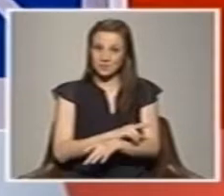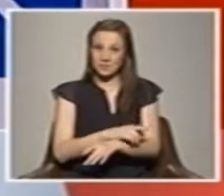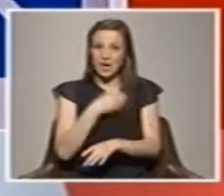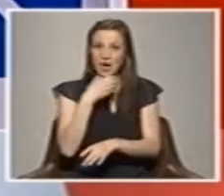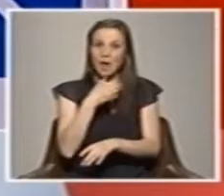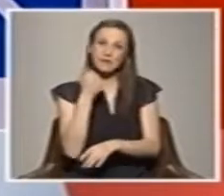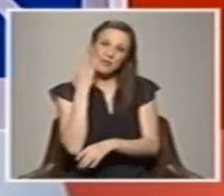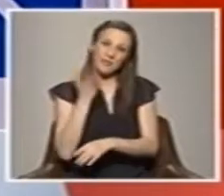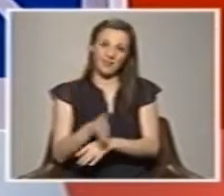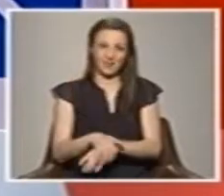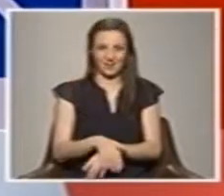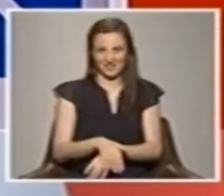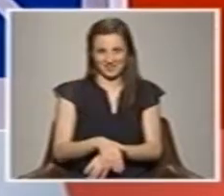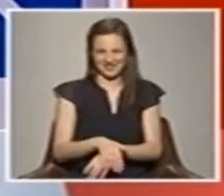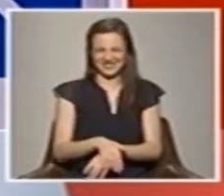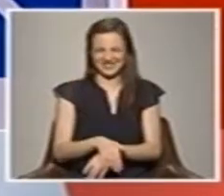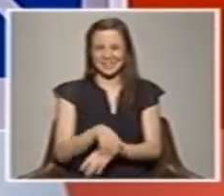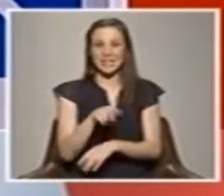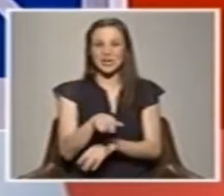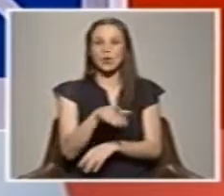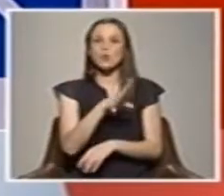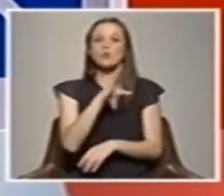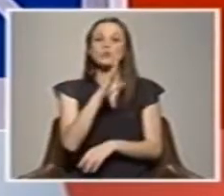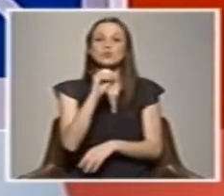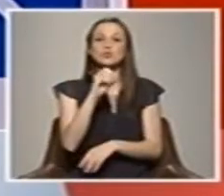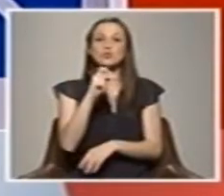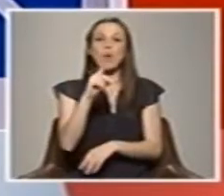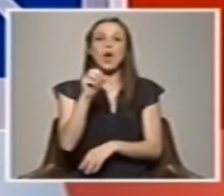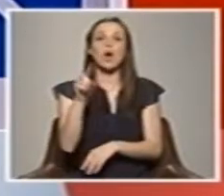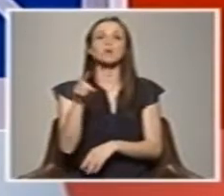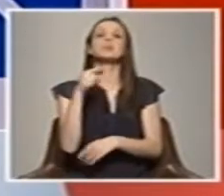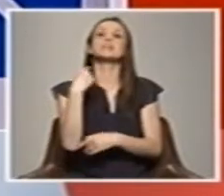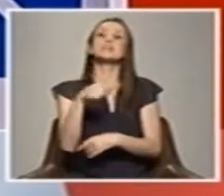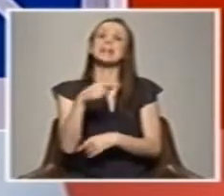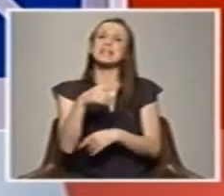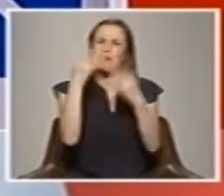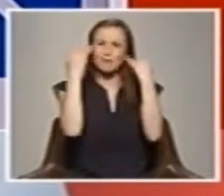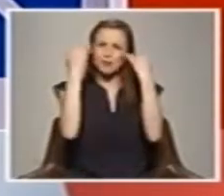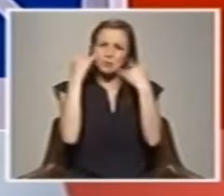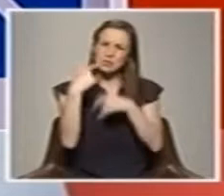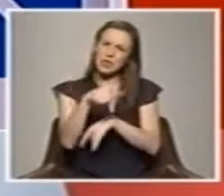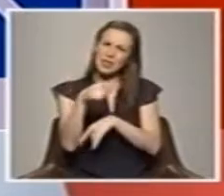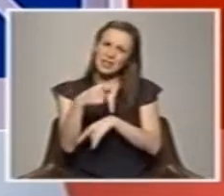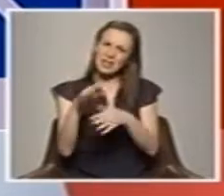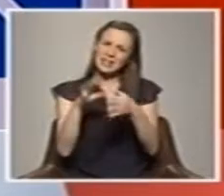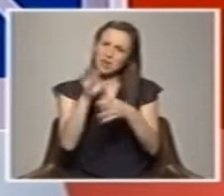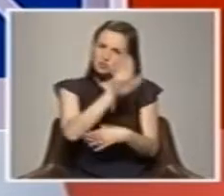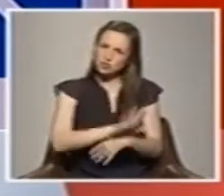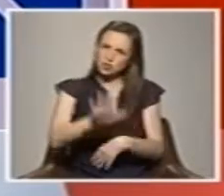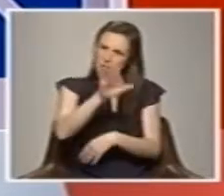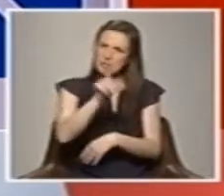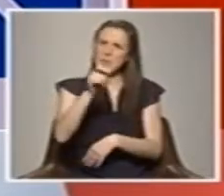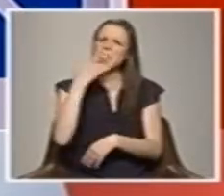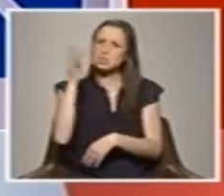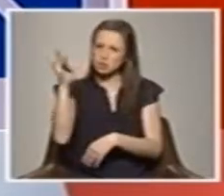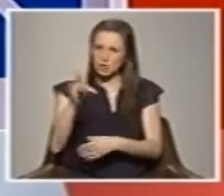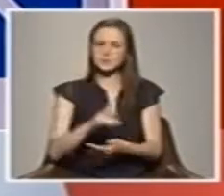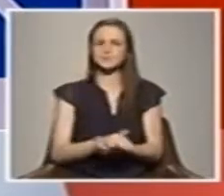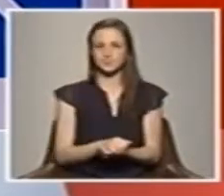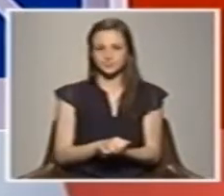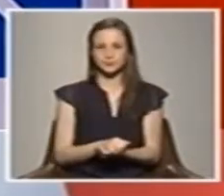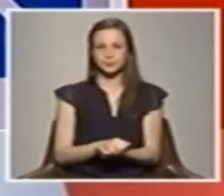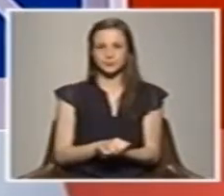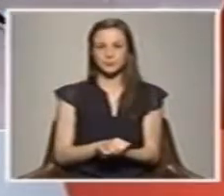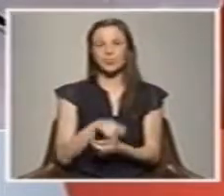Feia. Eu sei que o João José Fernandes também tem alguns dados desta realidade, quer a nível nacional, quer a nível também internacional. Sim. E eu penso